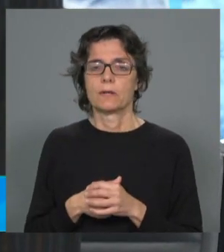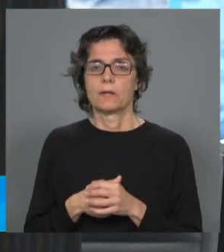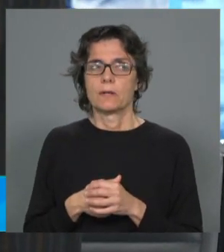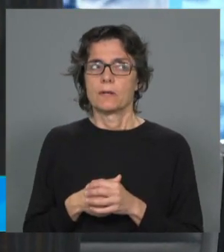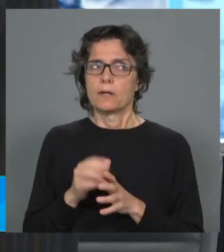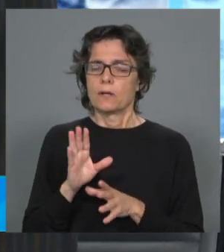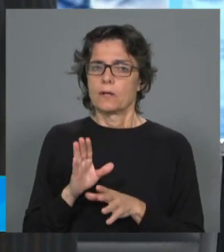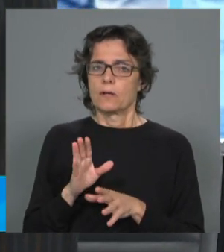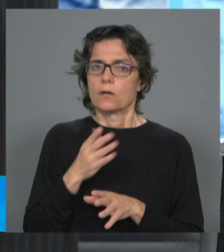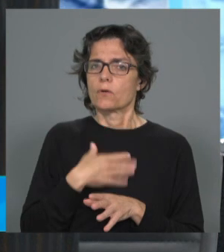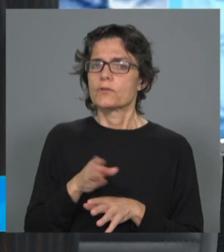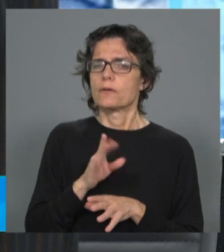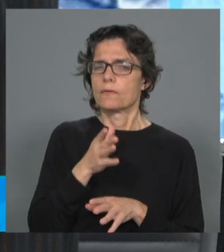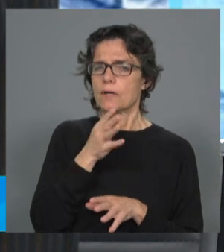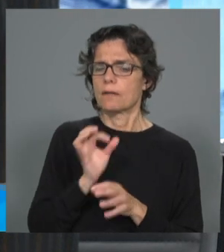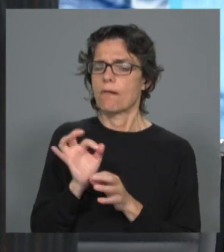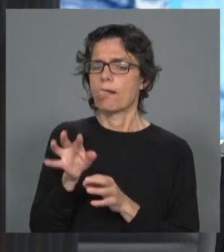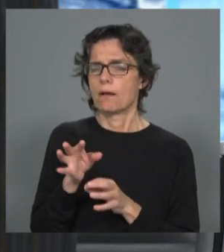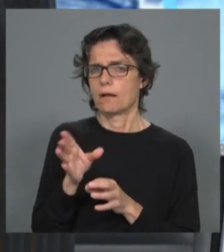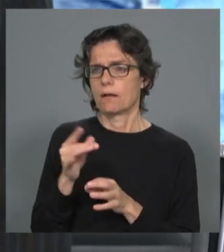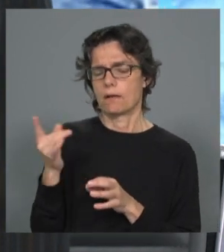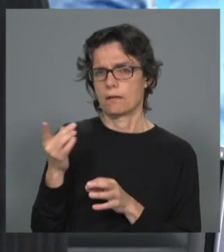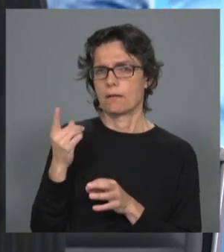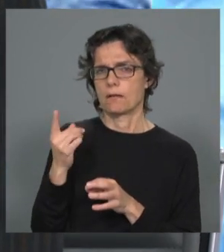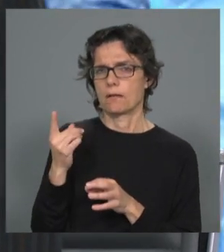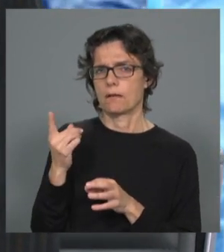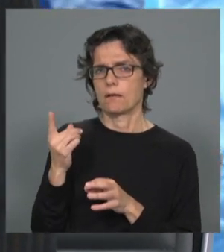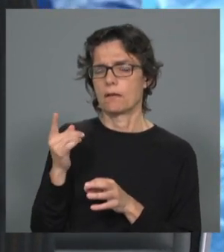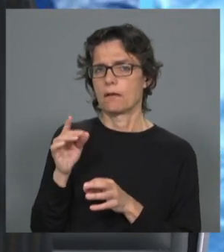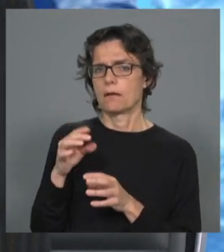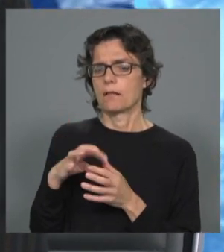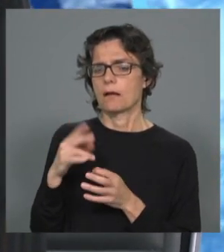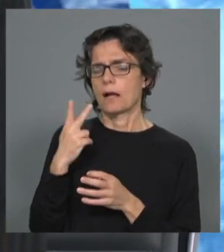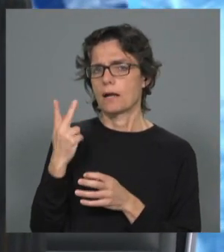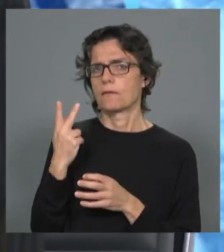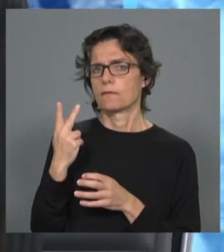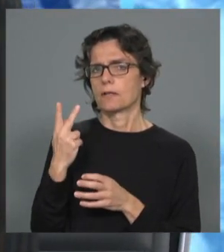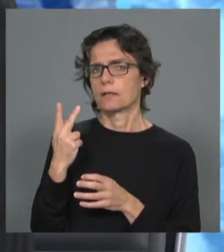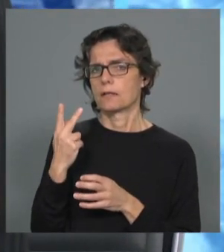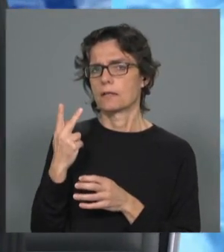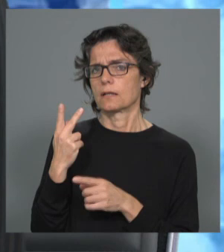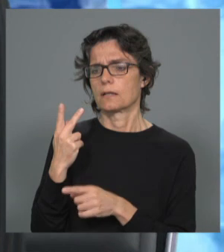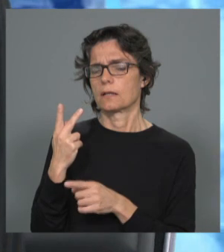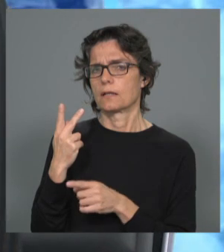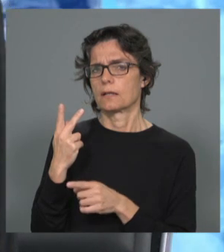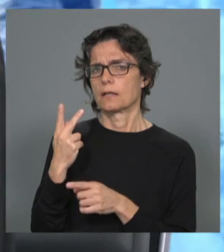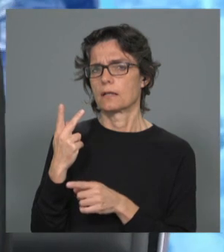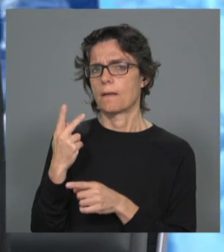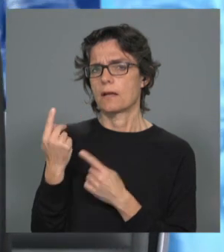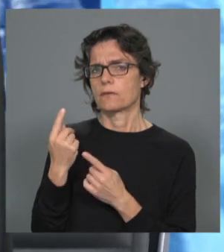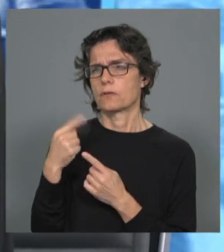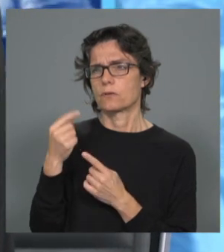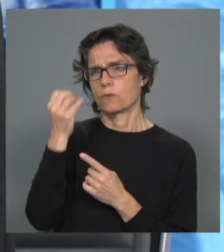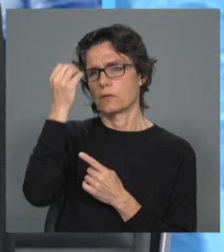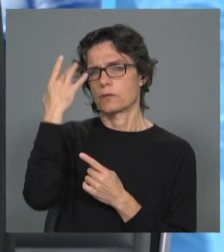a irmã Inês Serra disse, com esta questão da vida, que às vezes, este lado da vida que às vezes nos